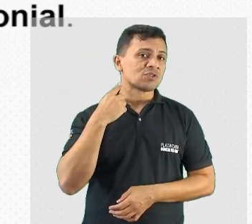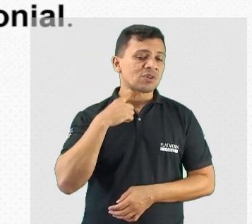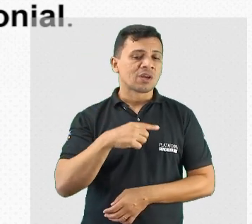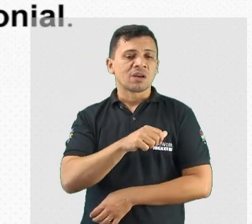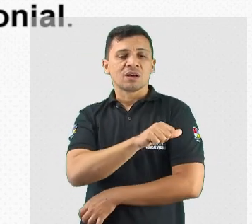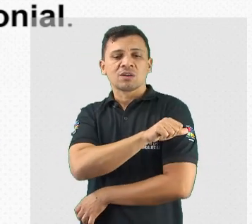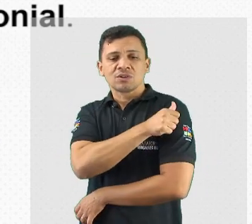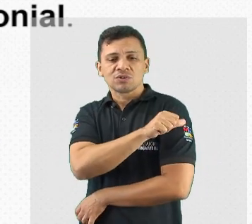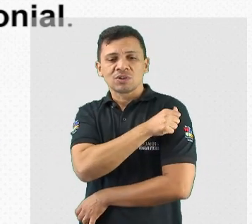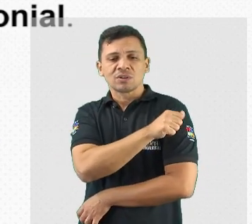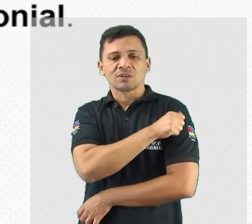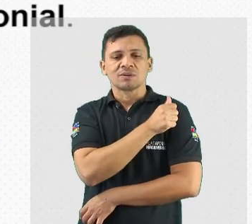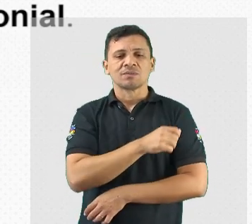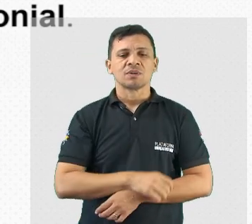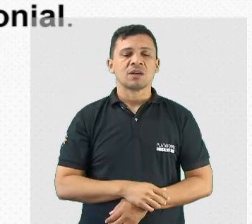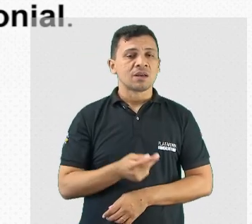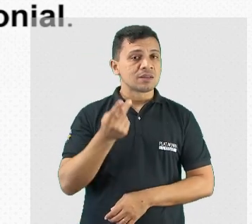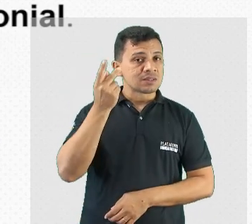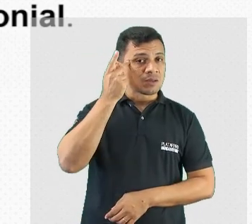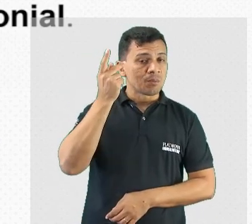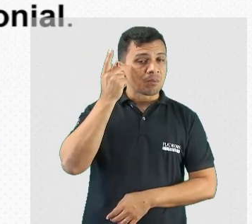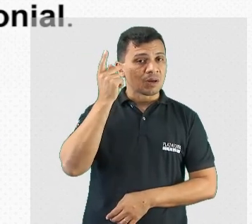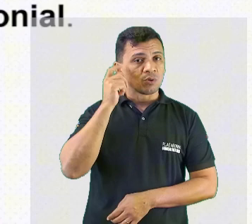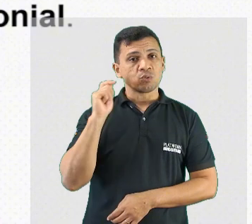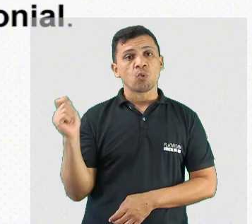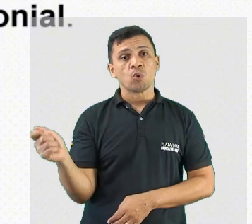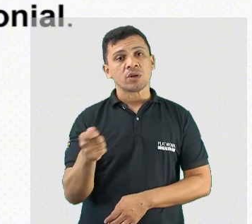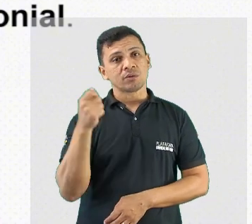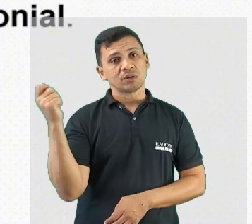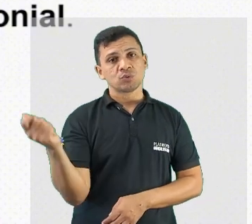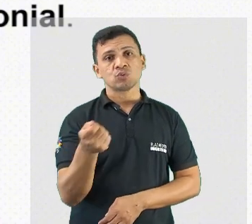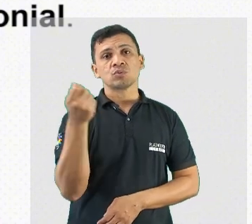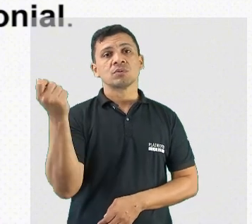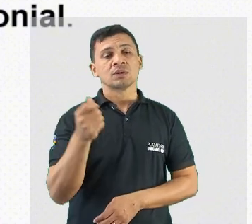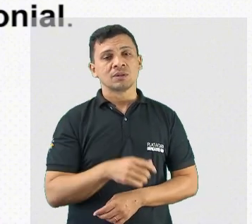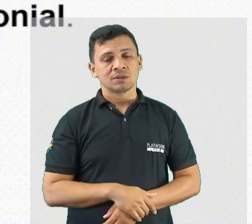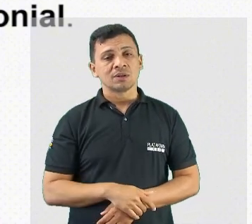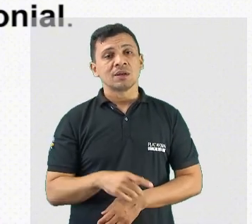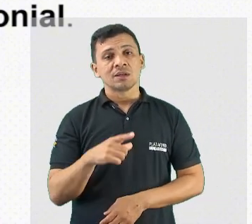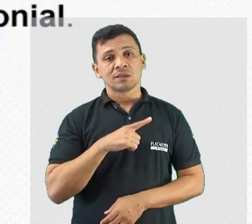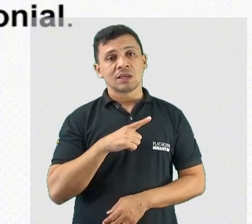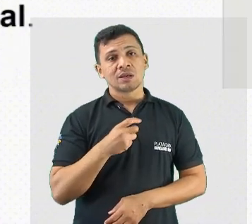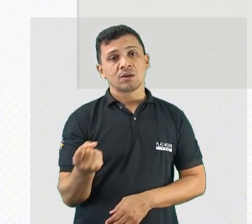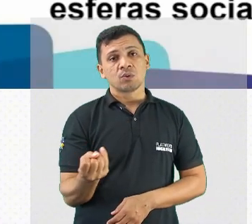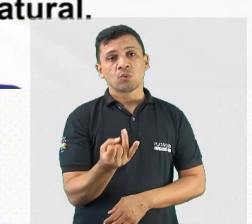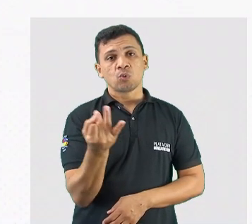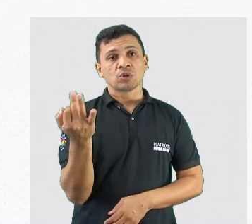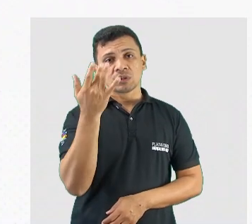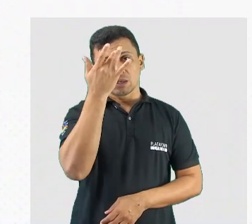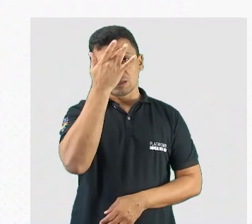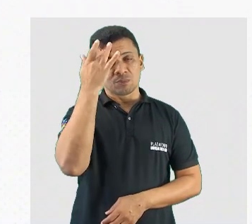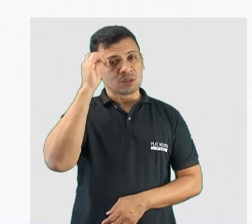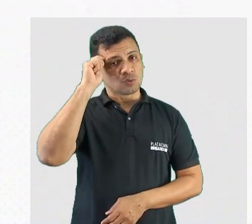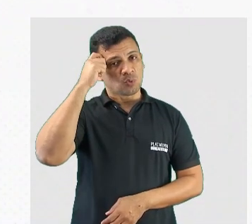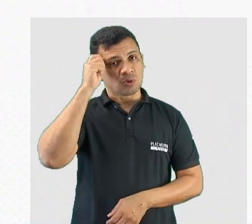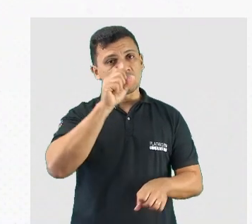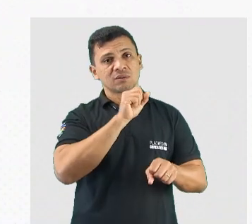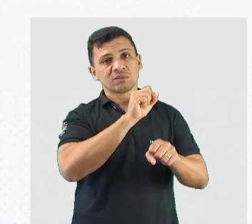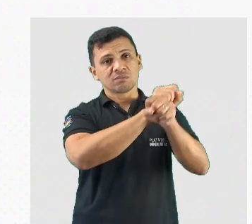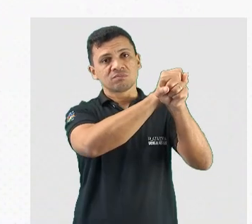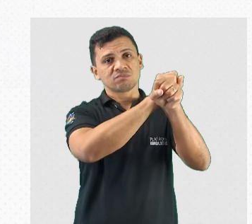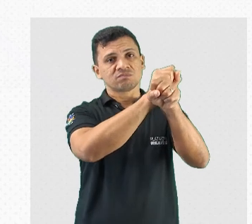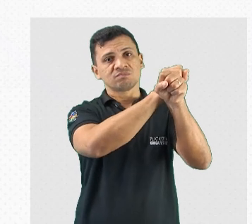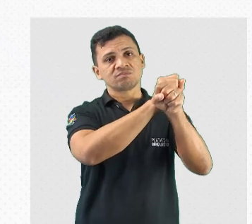de Janeiro, São Paulo, Rio Grande do Sul, né, onde houve a maior quantidade de pessoas escravizadas nesse período